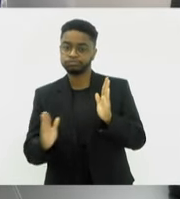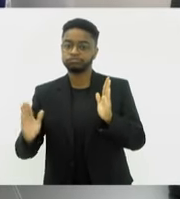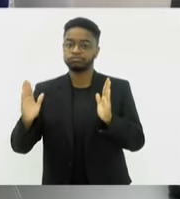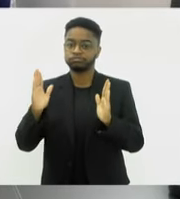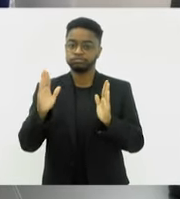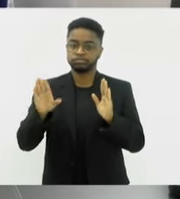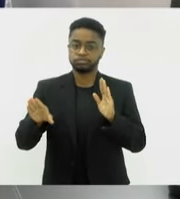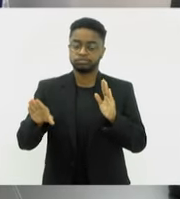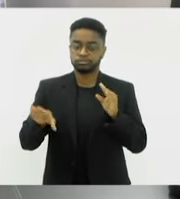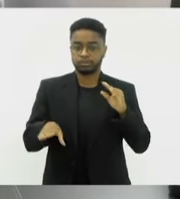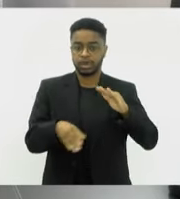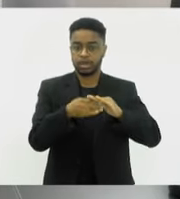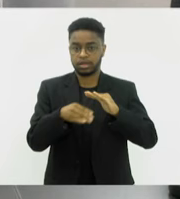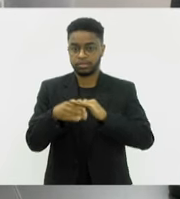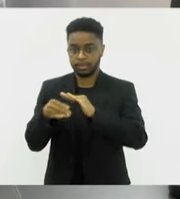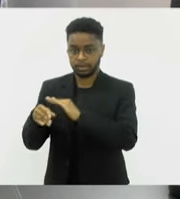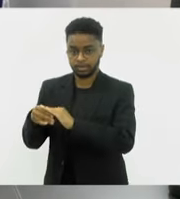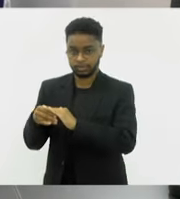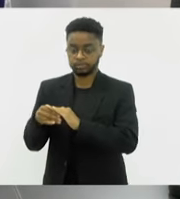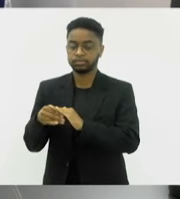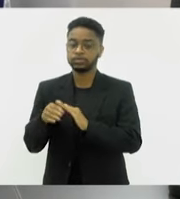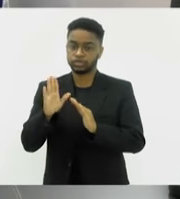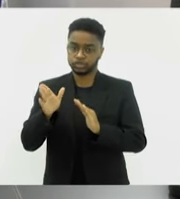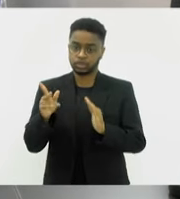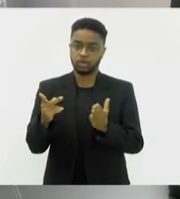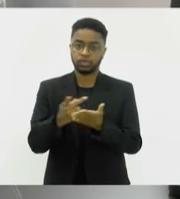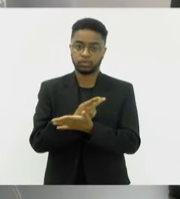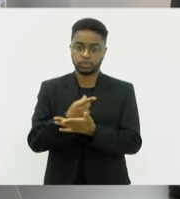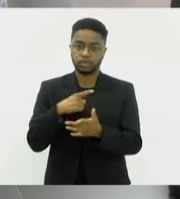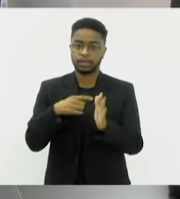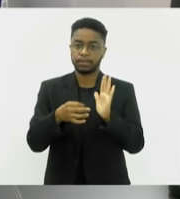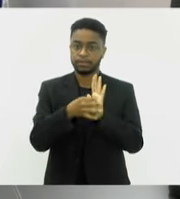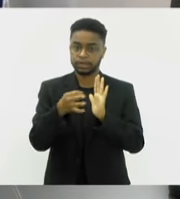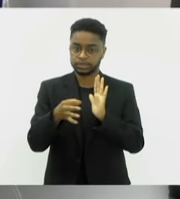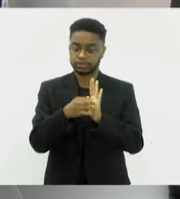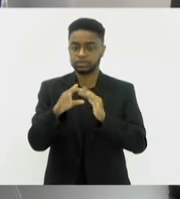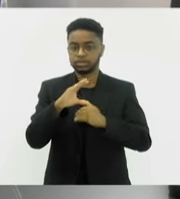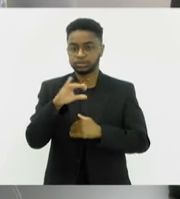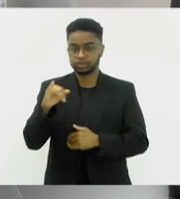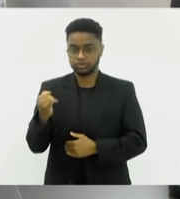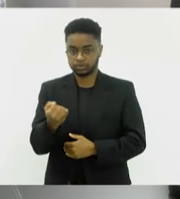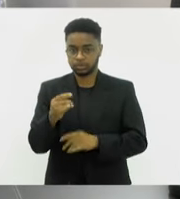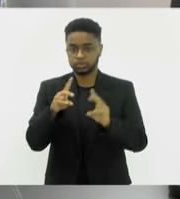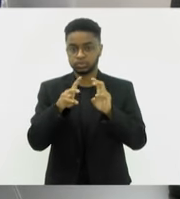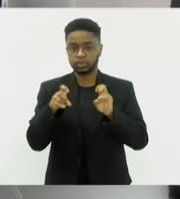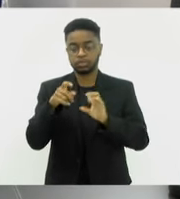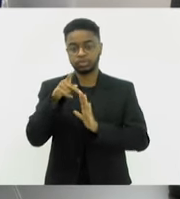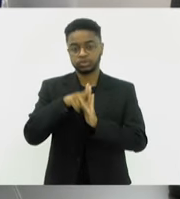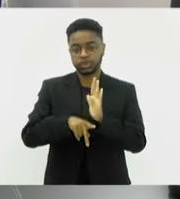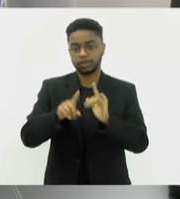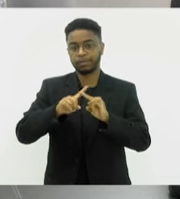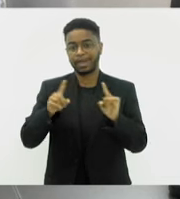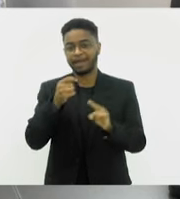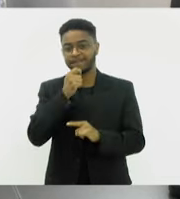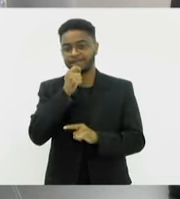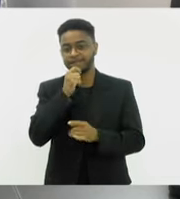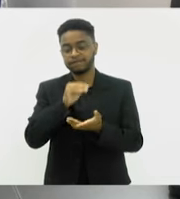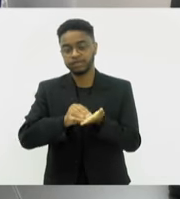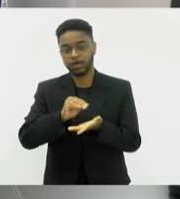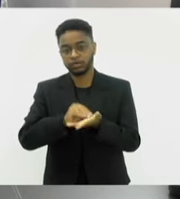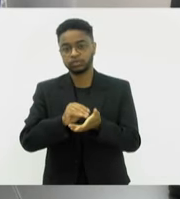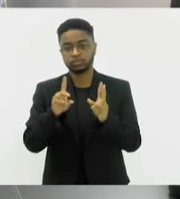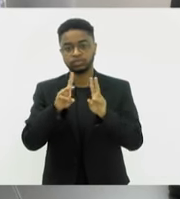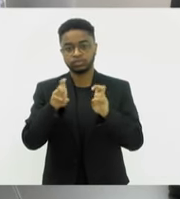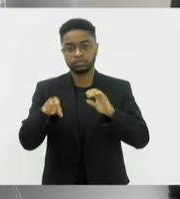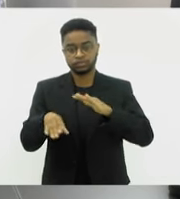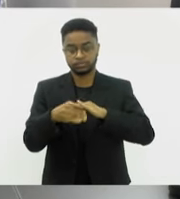de emendas, isso já aconteceu. Já houve parecer da CCJ sobre o projeto, mas não sobre as emendas. E aí teve um apelo do